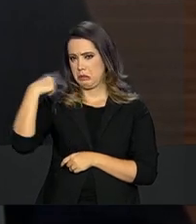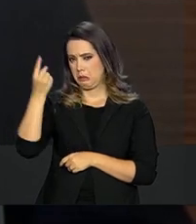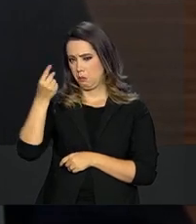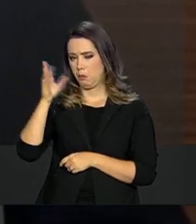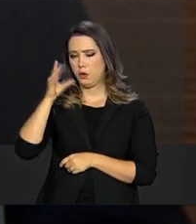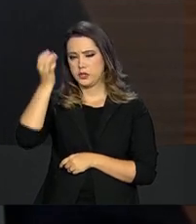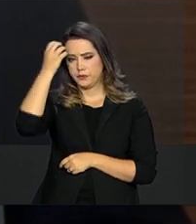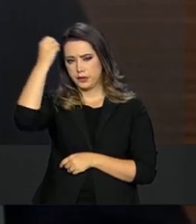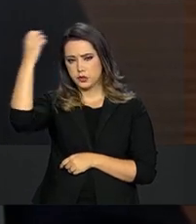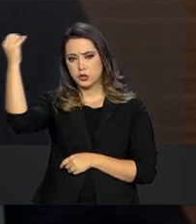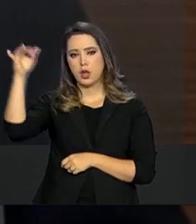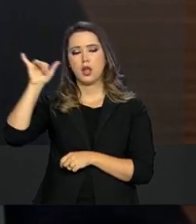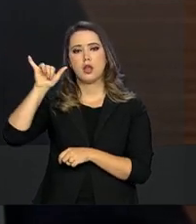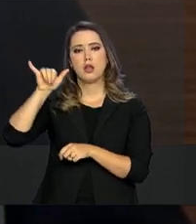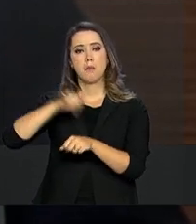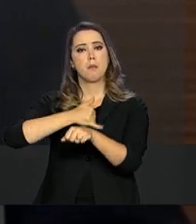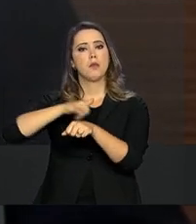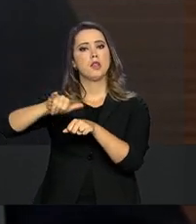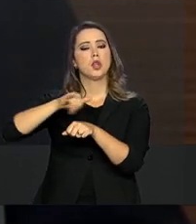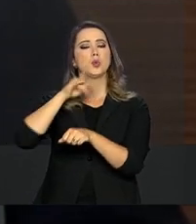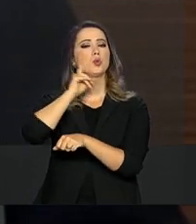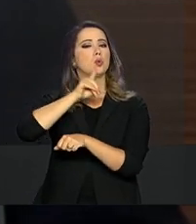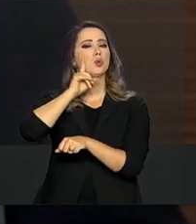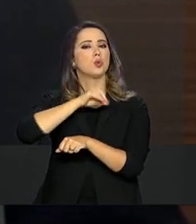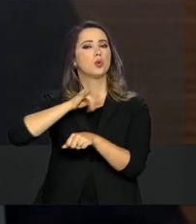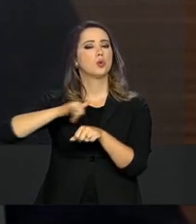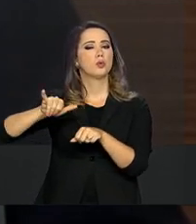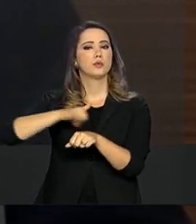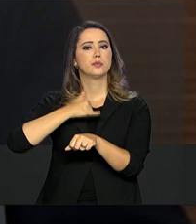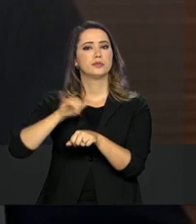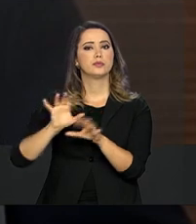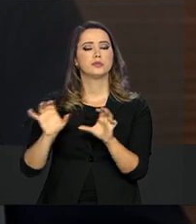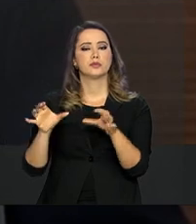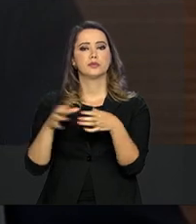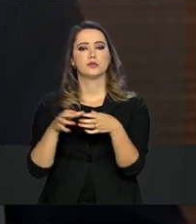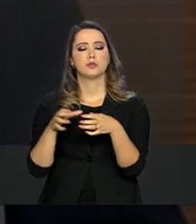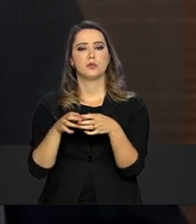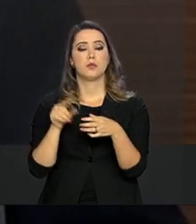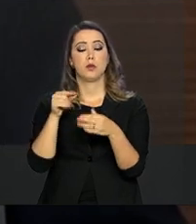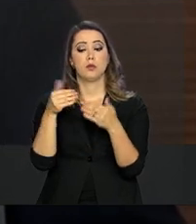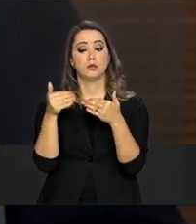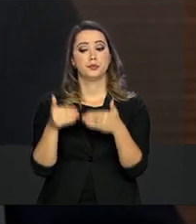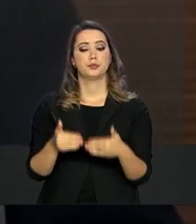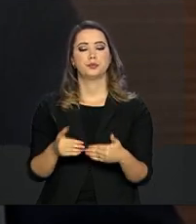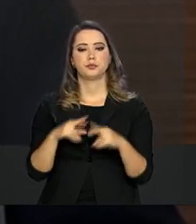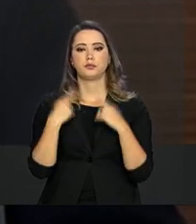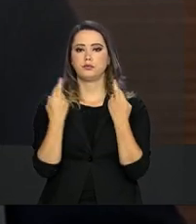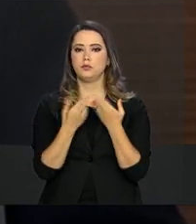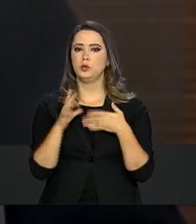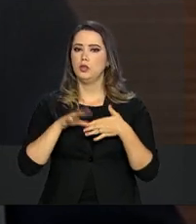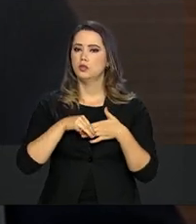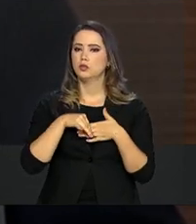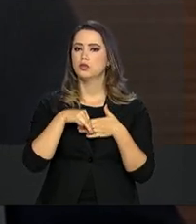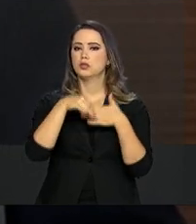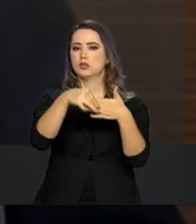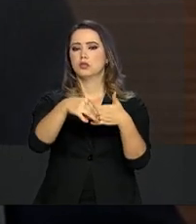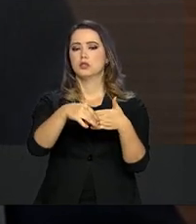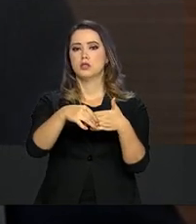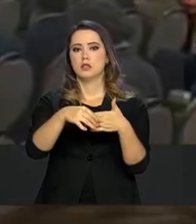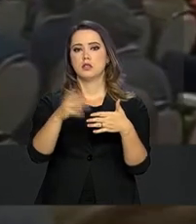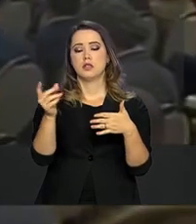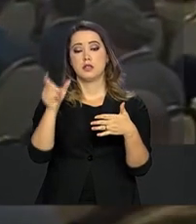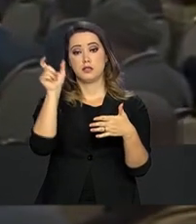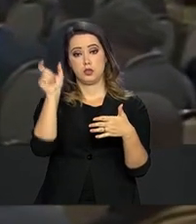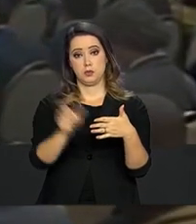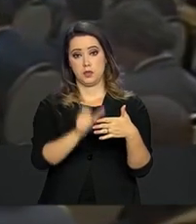da onu nós organizamos à margem da assembleia geral das nações unidas uma reunião de coordenação de mandatários